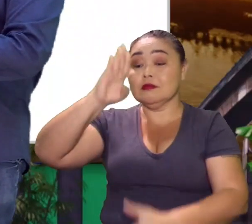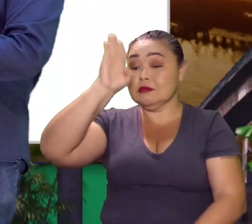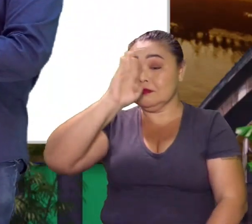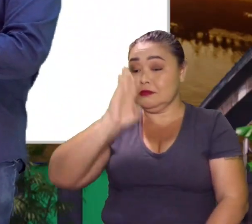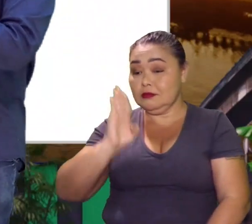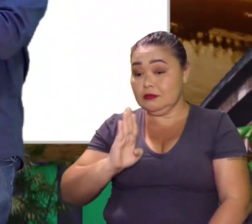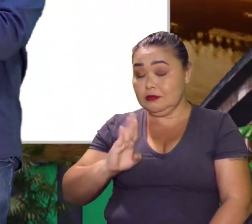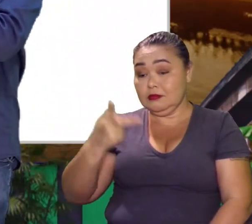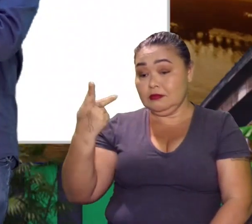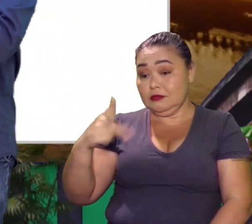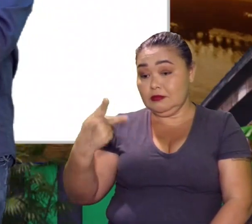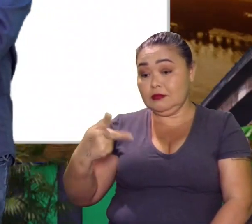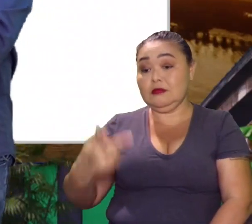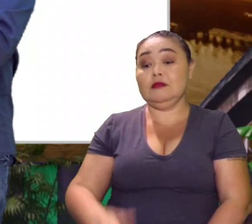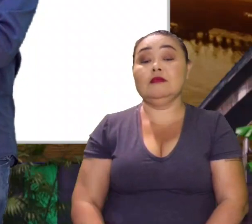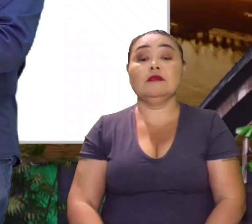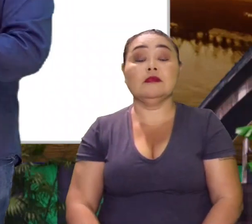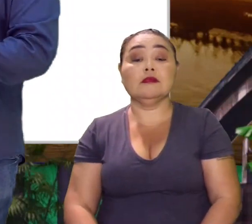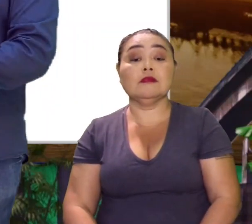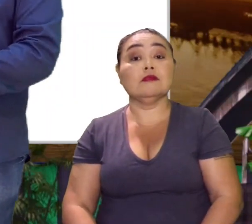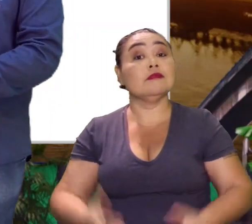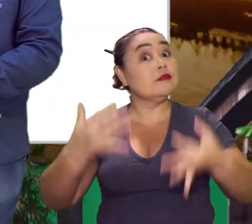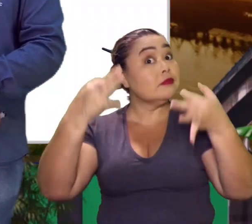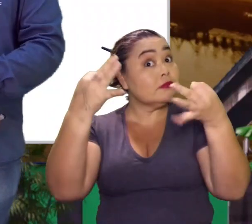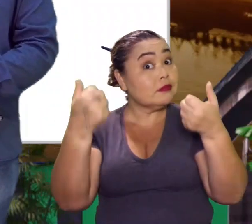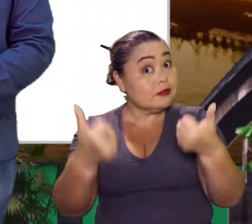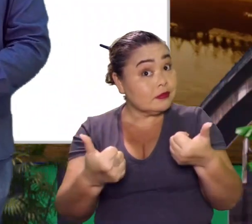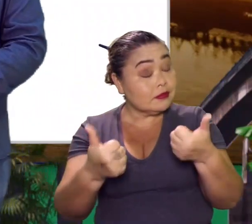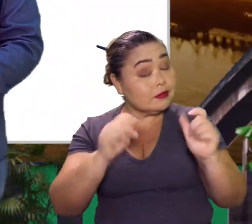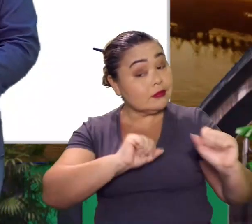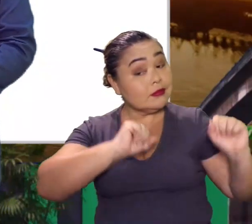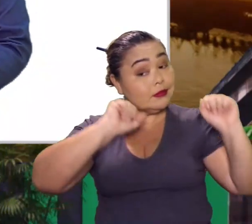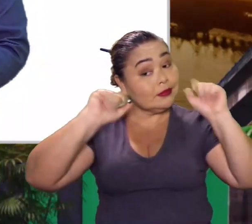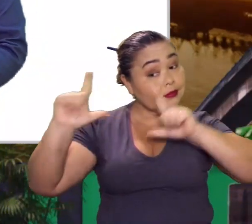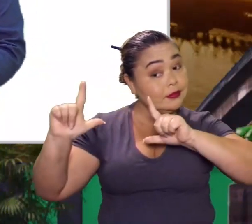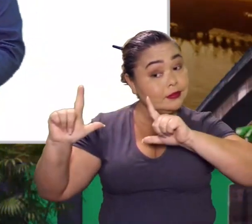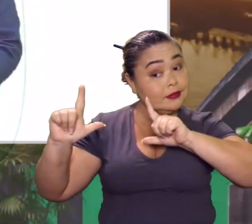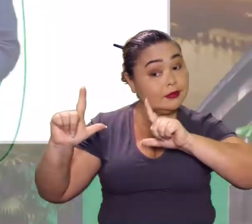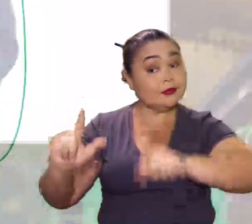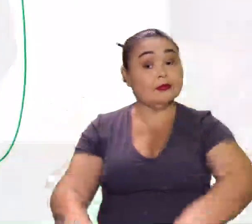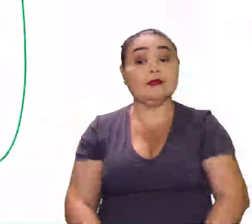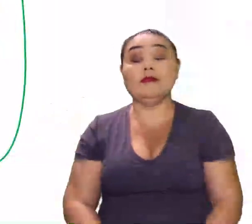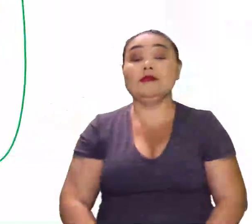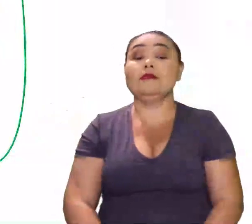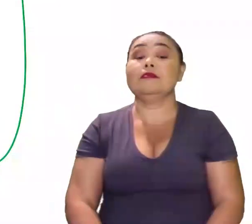bioma Amazônia brasileiro. Perfeito. Vamos lá no quadro, meu diretor.